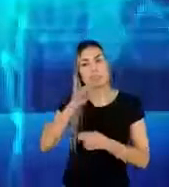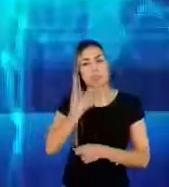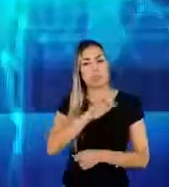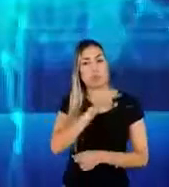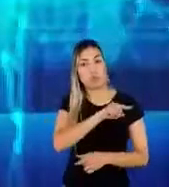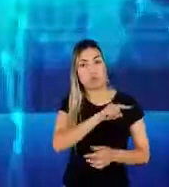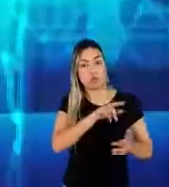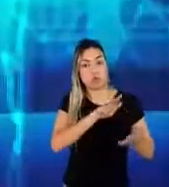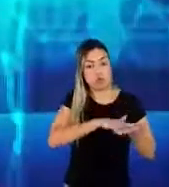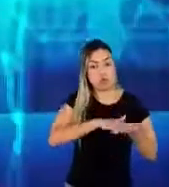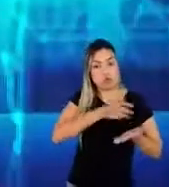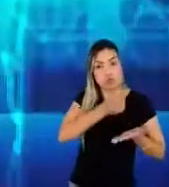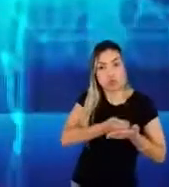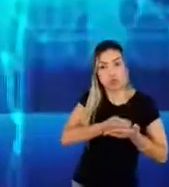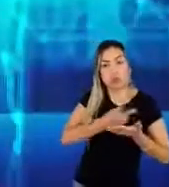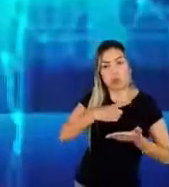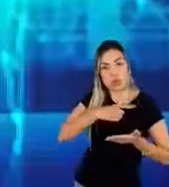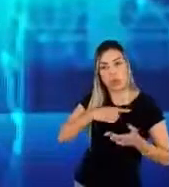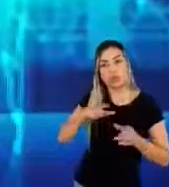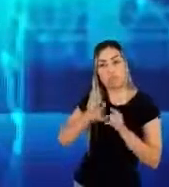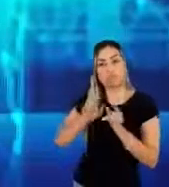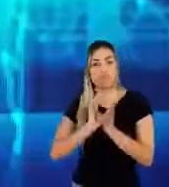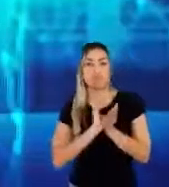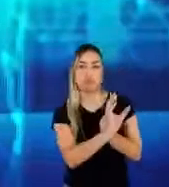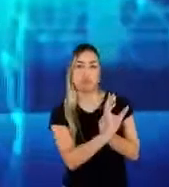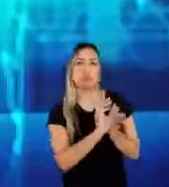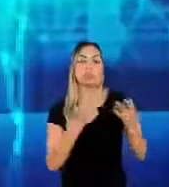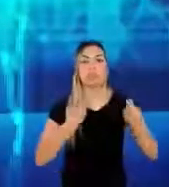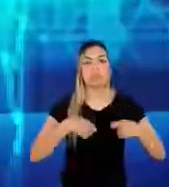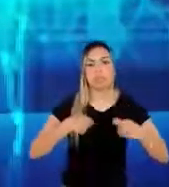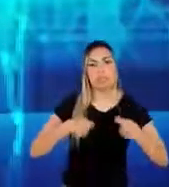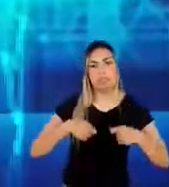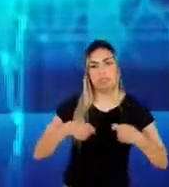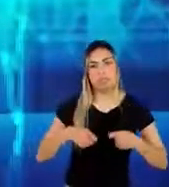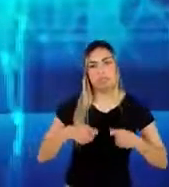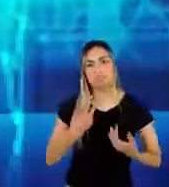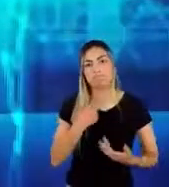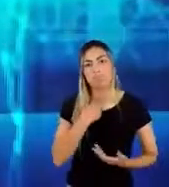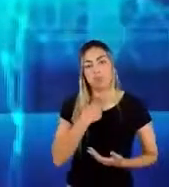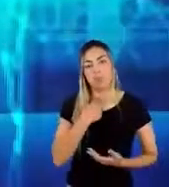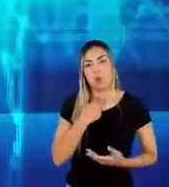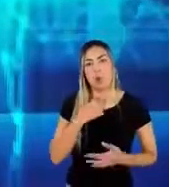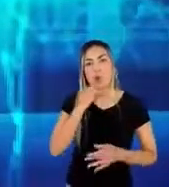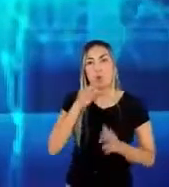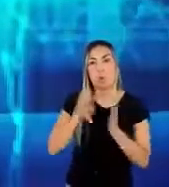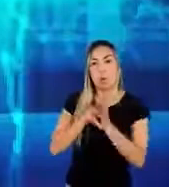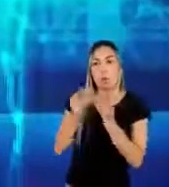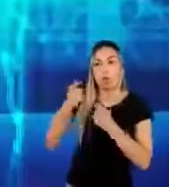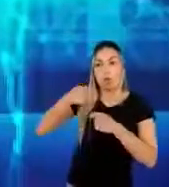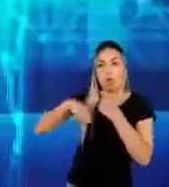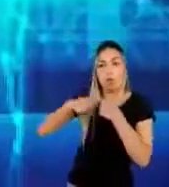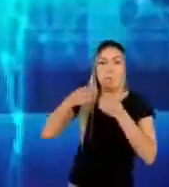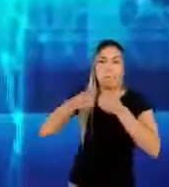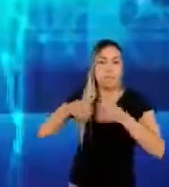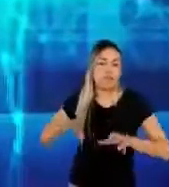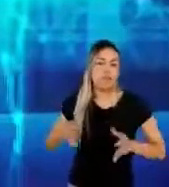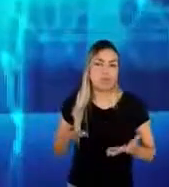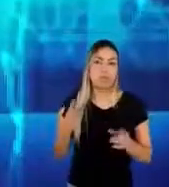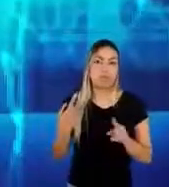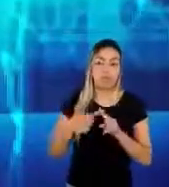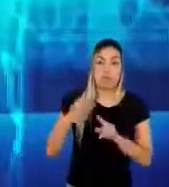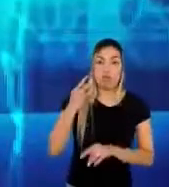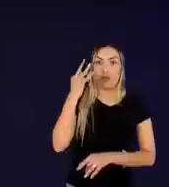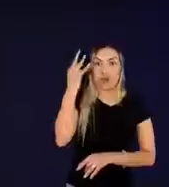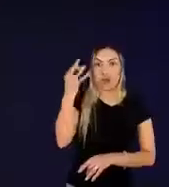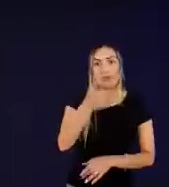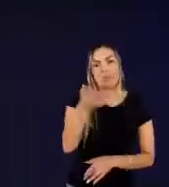efeito de flutuação de mercado não pode ter nenhum impacto nessa regulação econômica da distribuidora, porque o futuro, como todos sabem, é